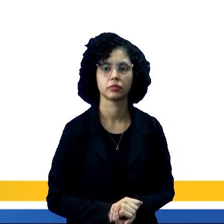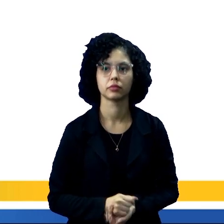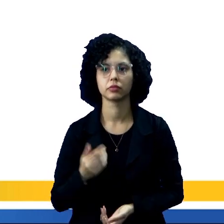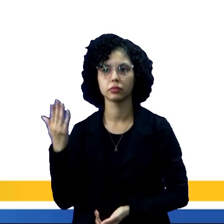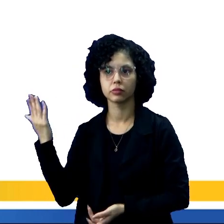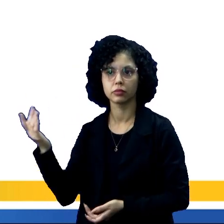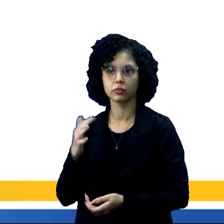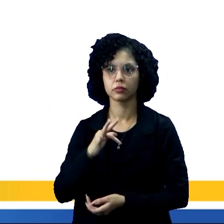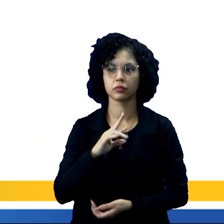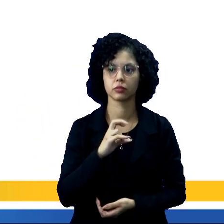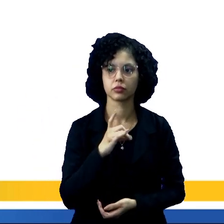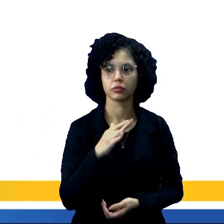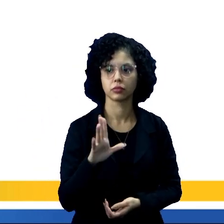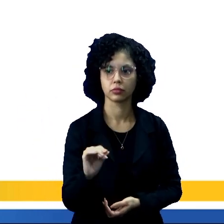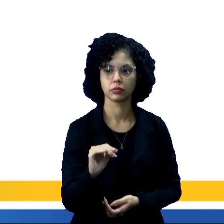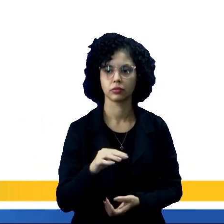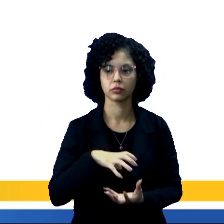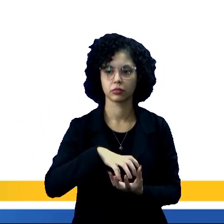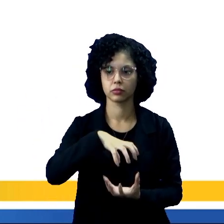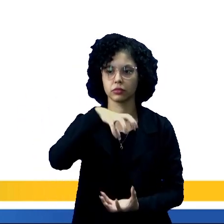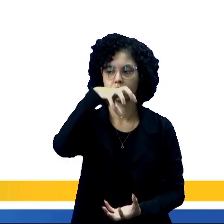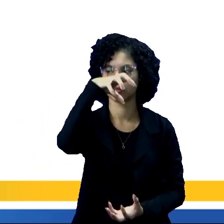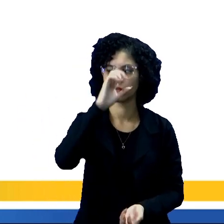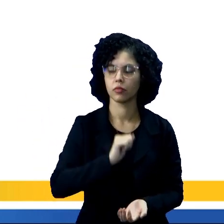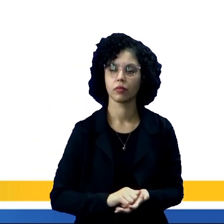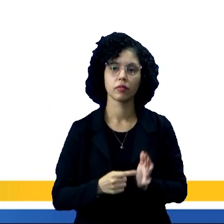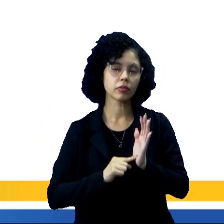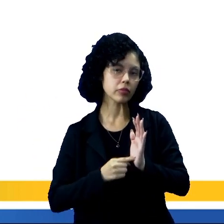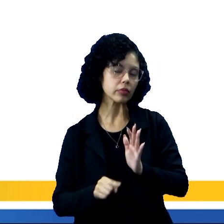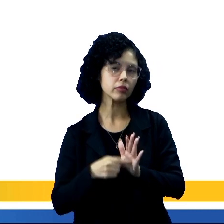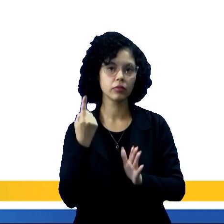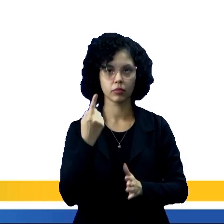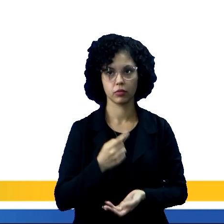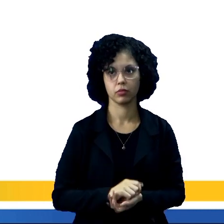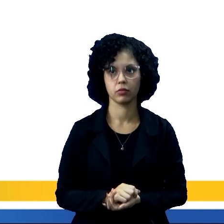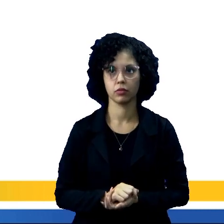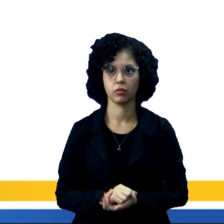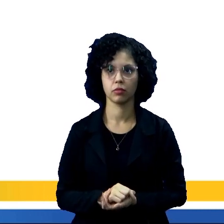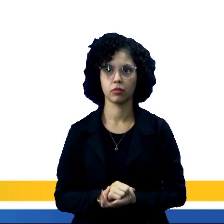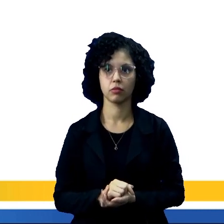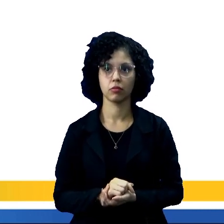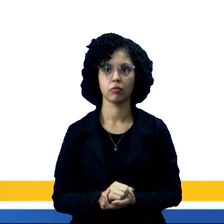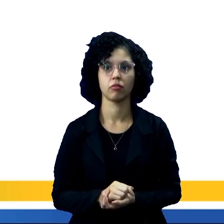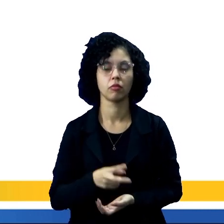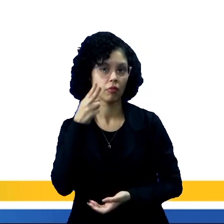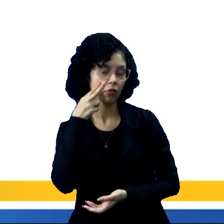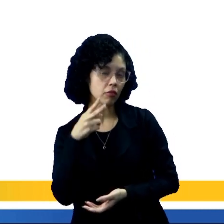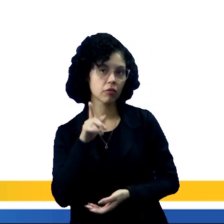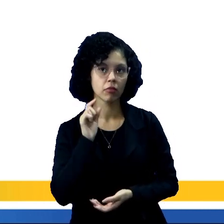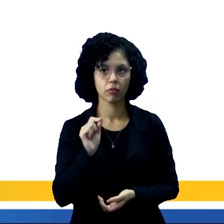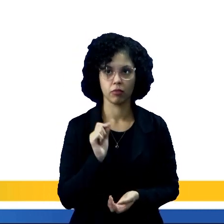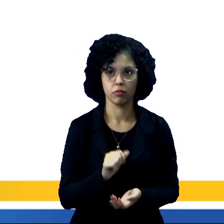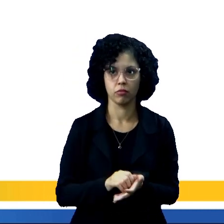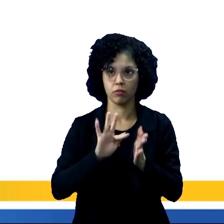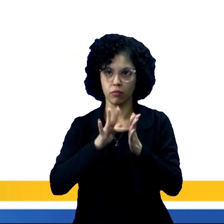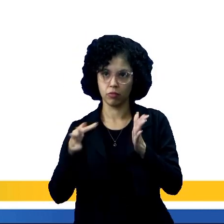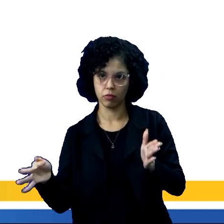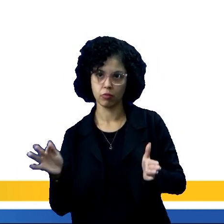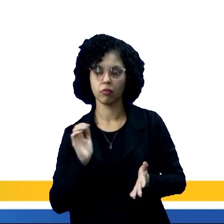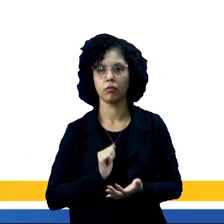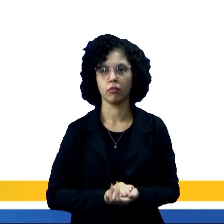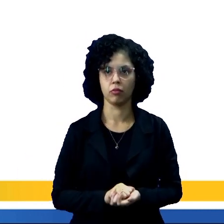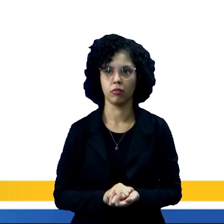Olha aí, é a formação de um cilindro, que é o primeiro ponto. Vejamos aí, as fórmulas da área